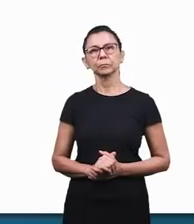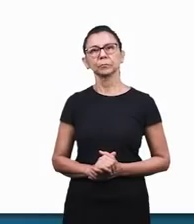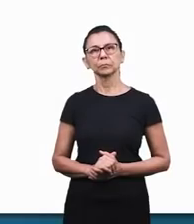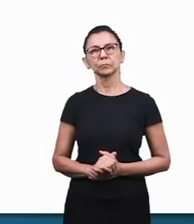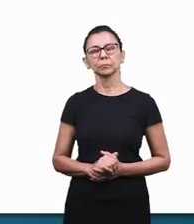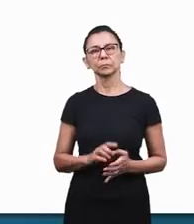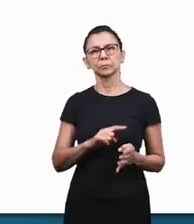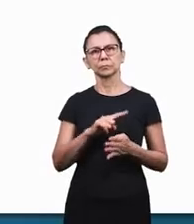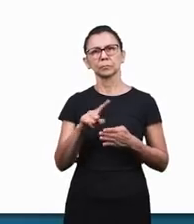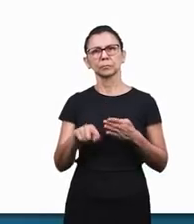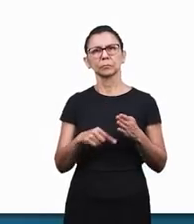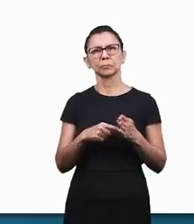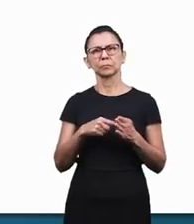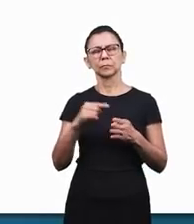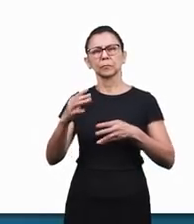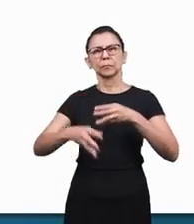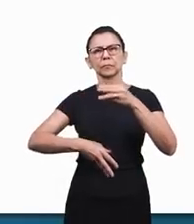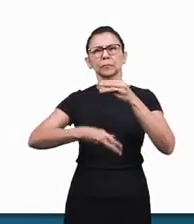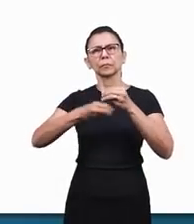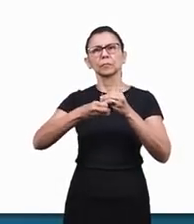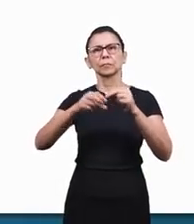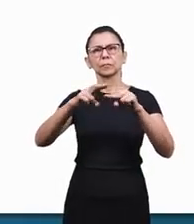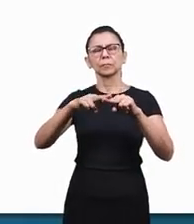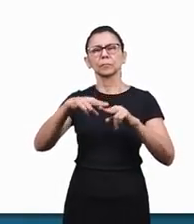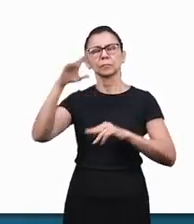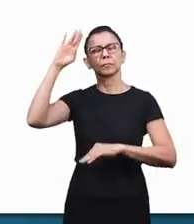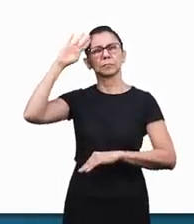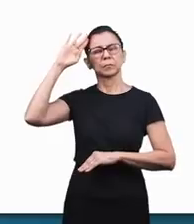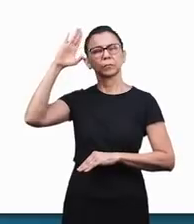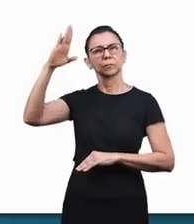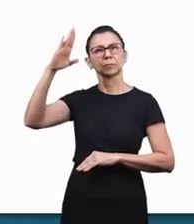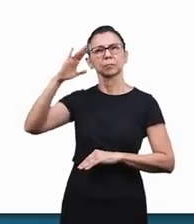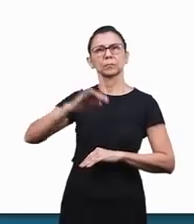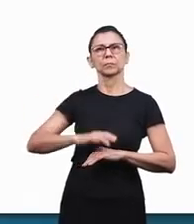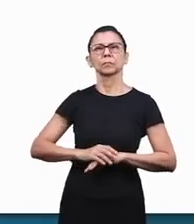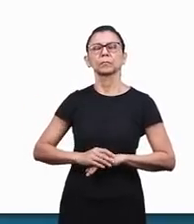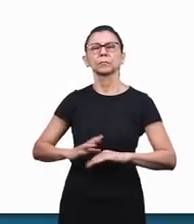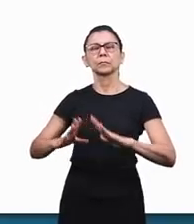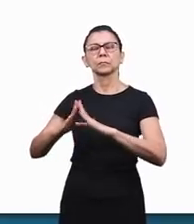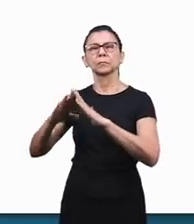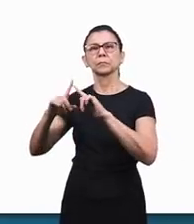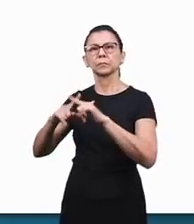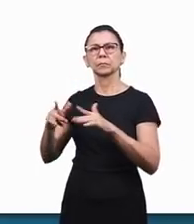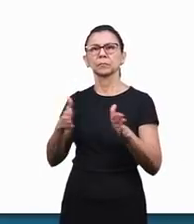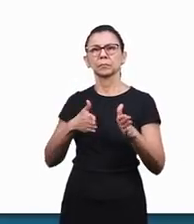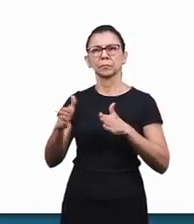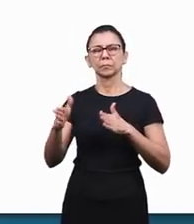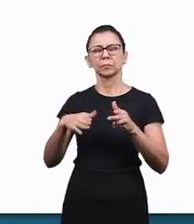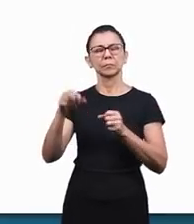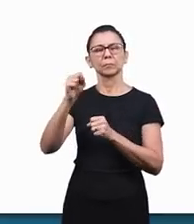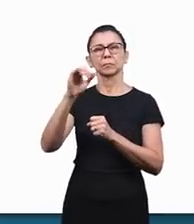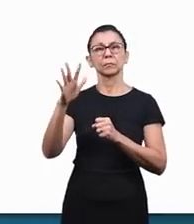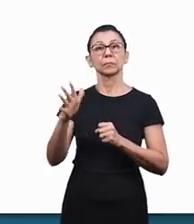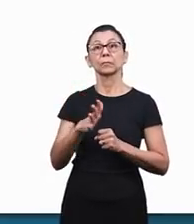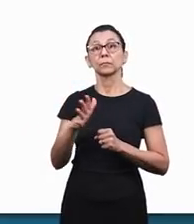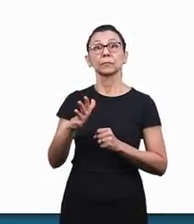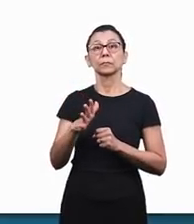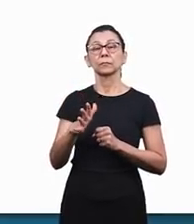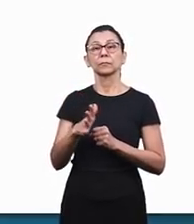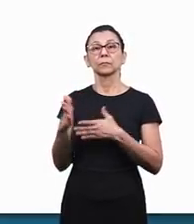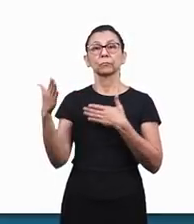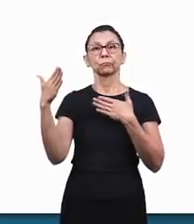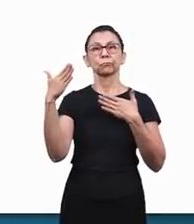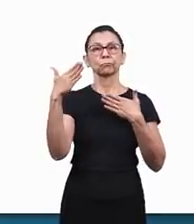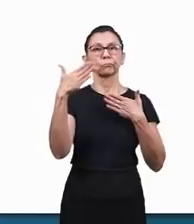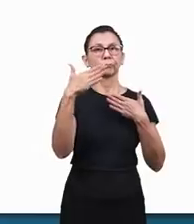bem. A pergunta 4. Conclua dizendo o motivo principal que levou a igreja do período de Sardes